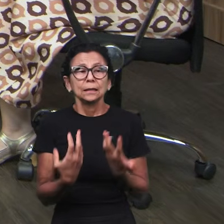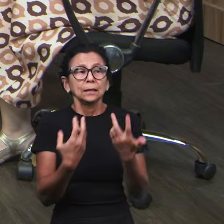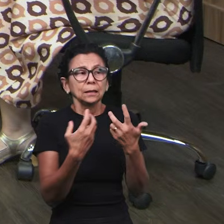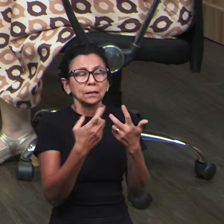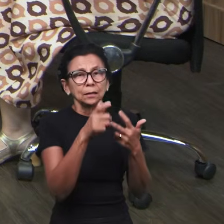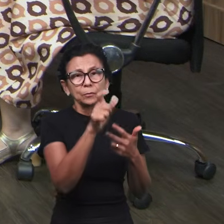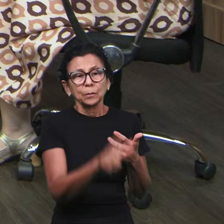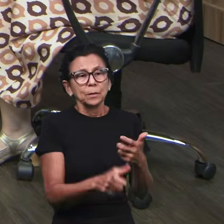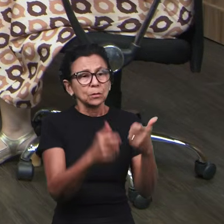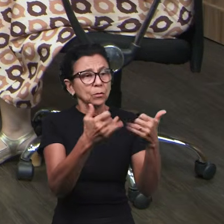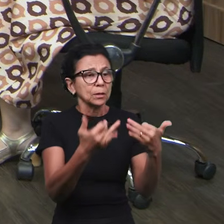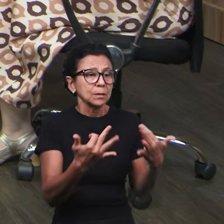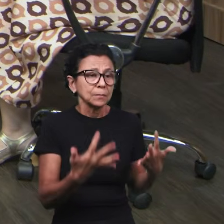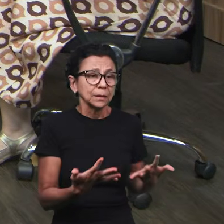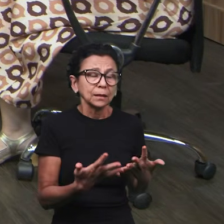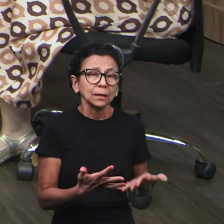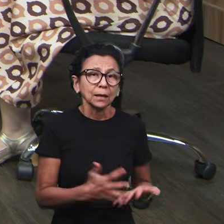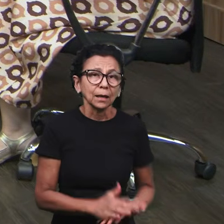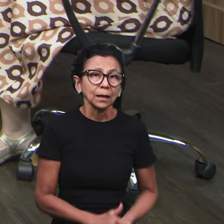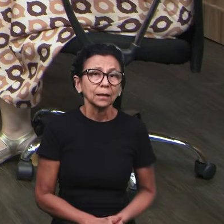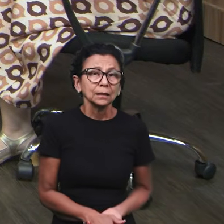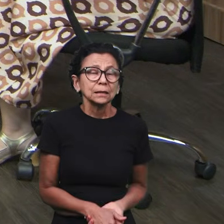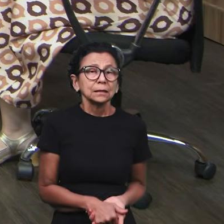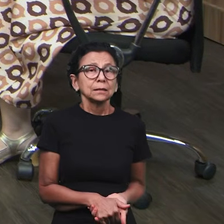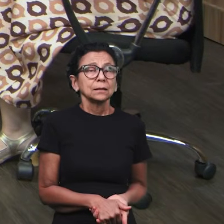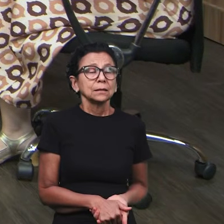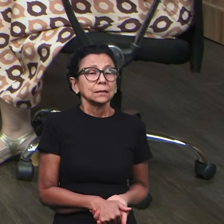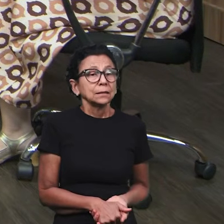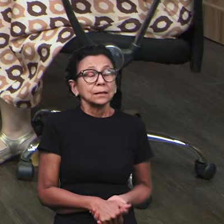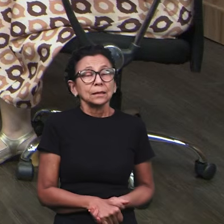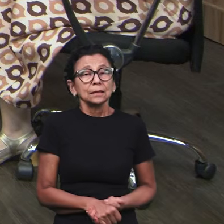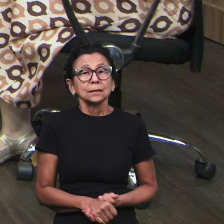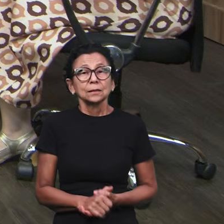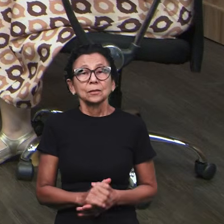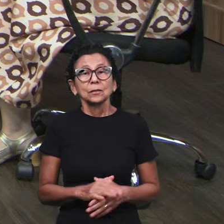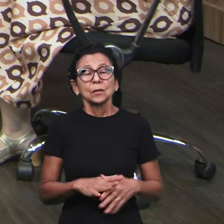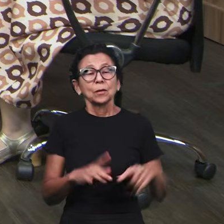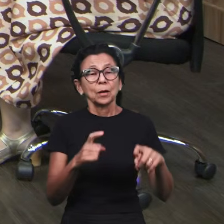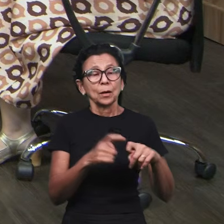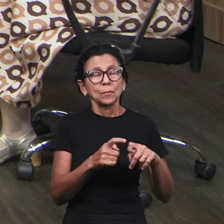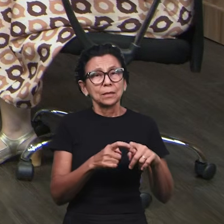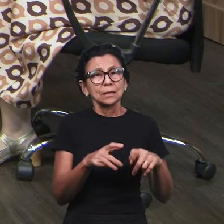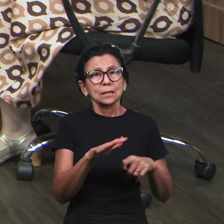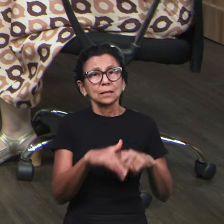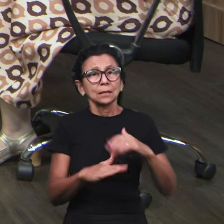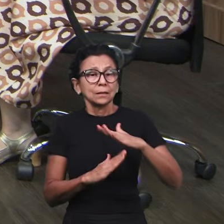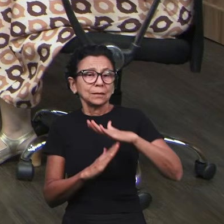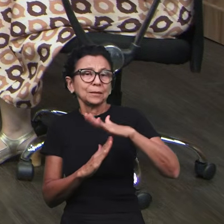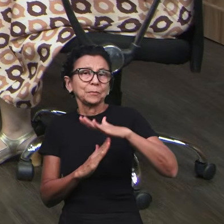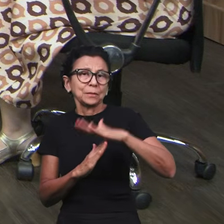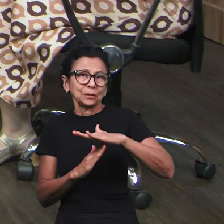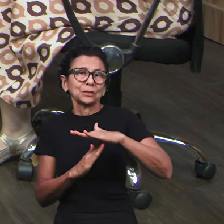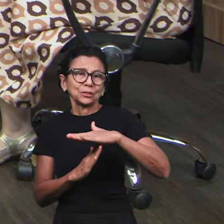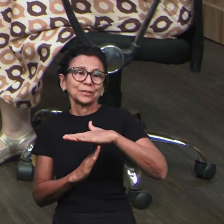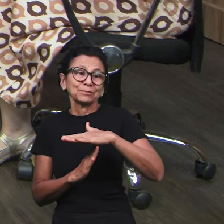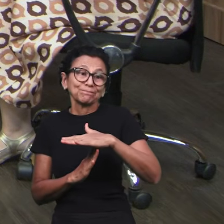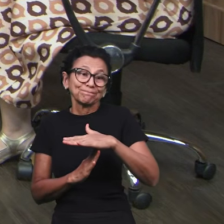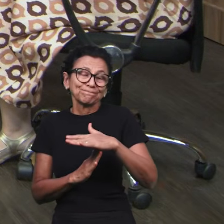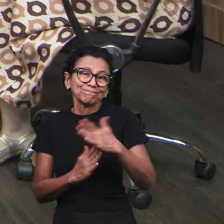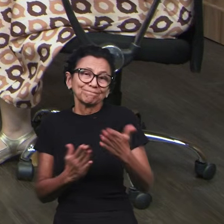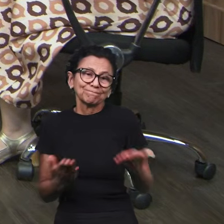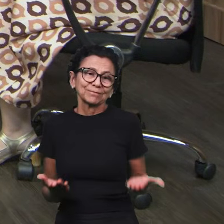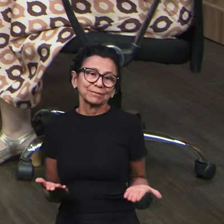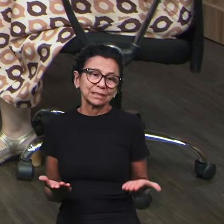que cada caso em particular, a medicina ela tem os seus limites, né? Que muitas